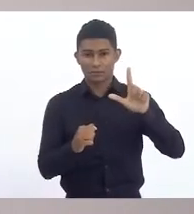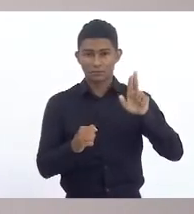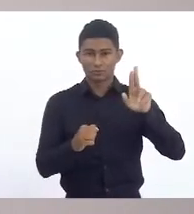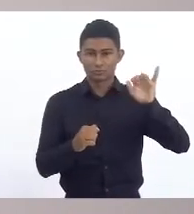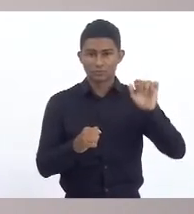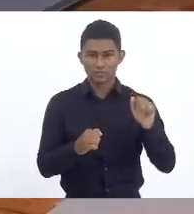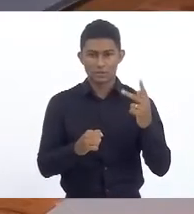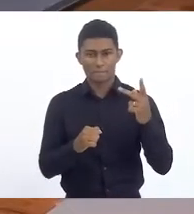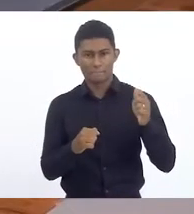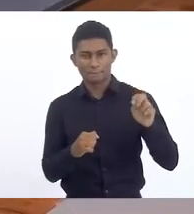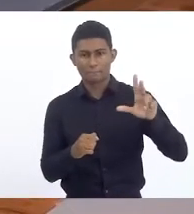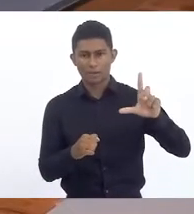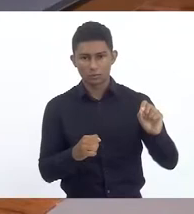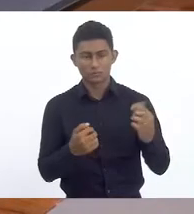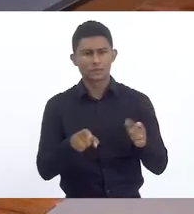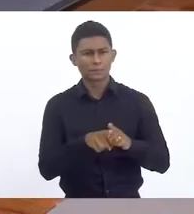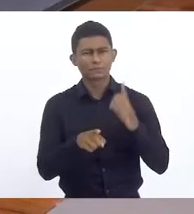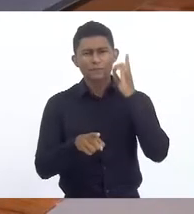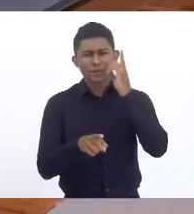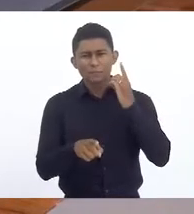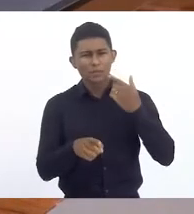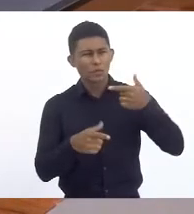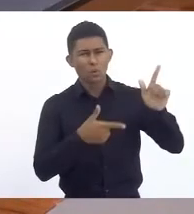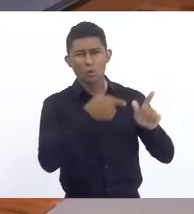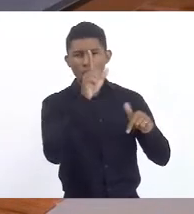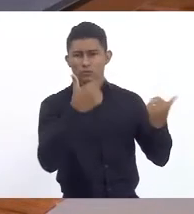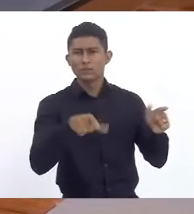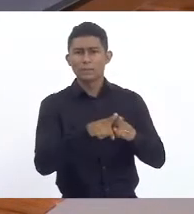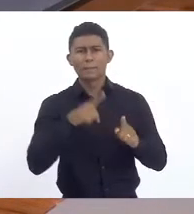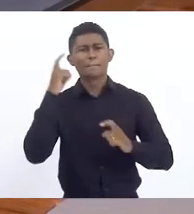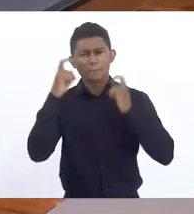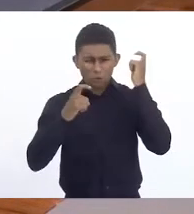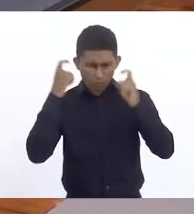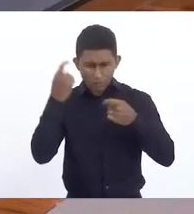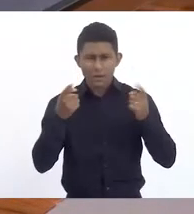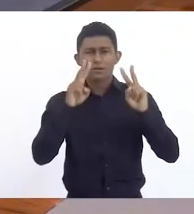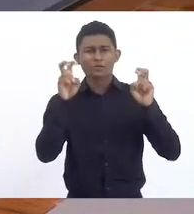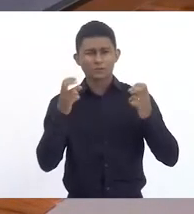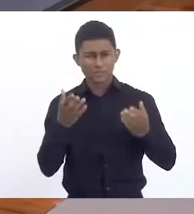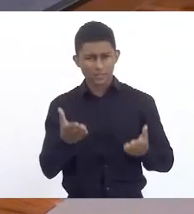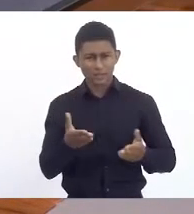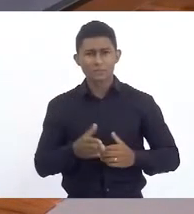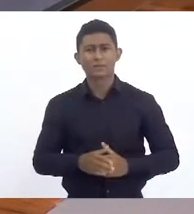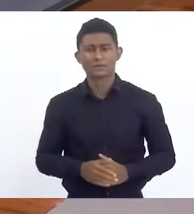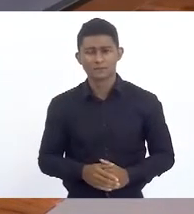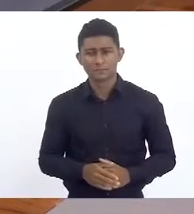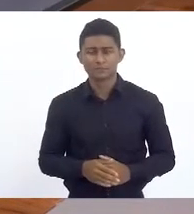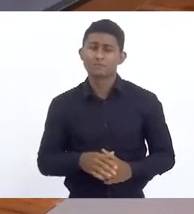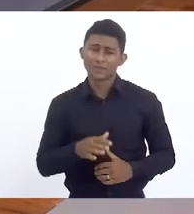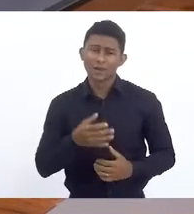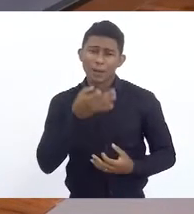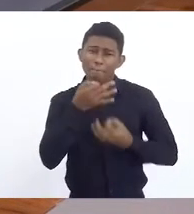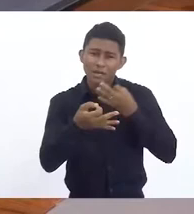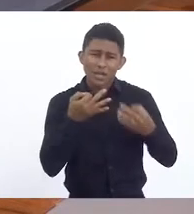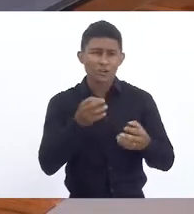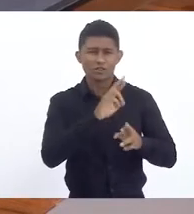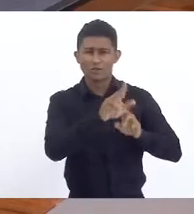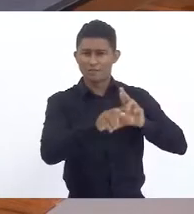se preocupado com essa questão, mesmo tendo opiniões diferentes a respeito desse momento que o Rio de Janeiro